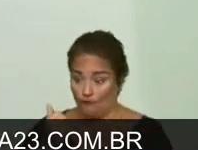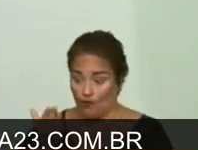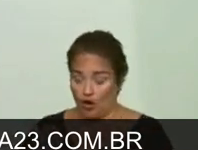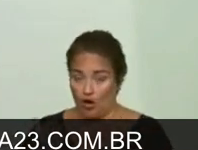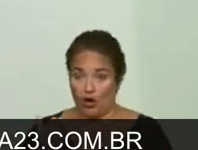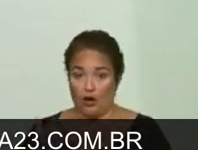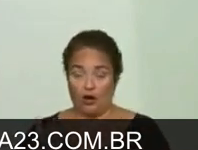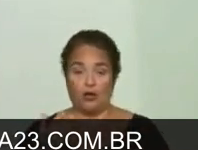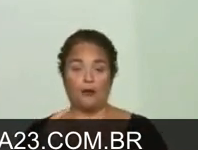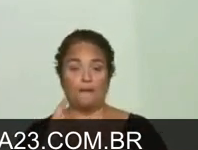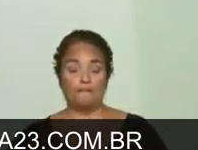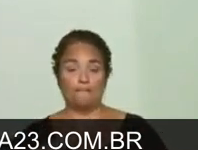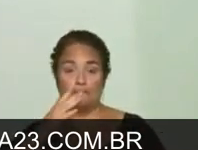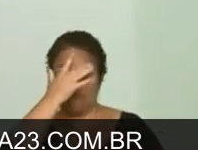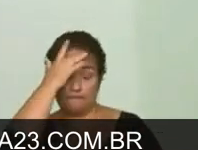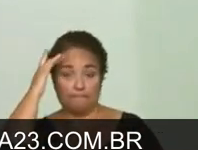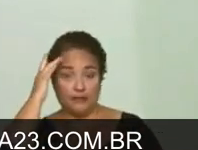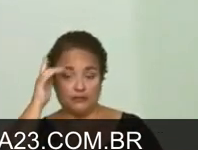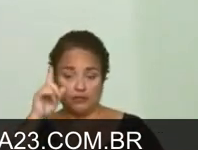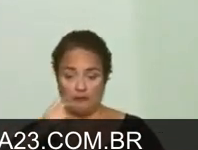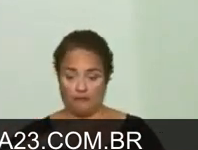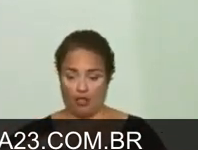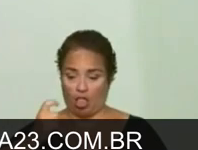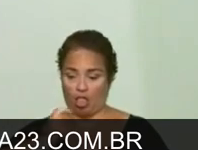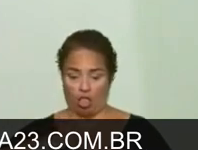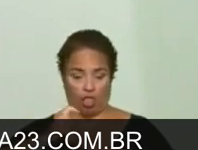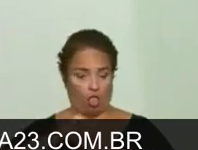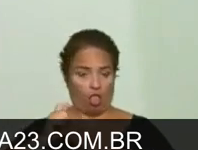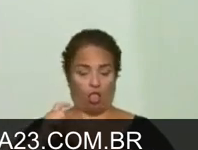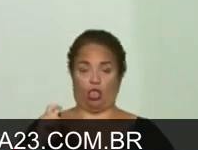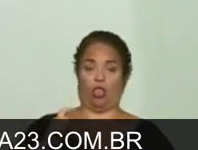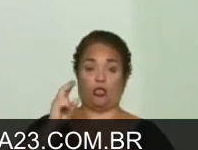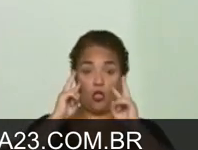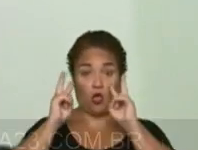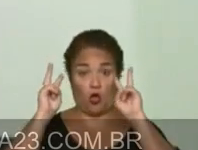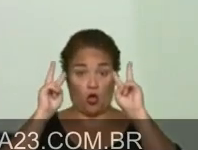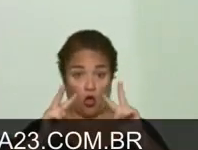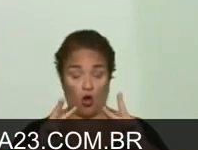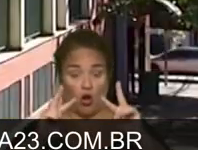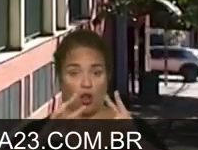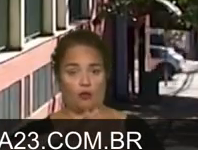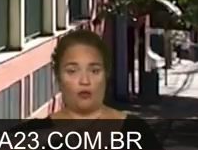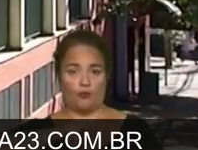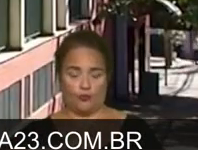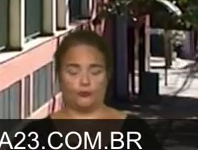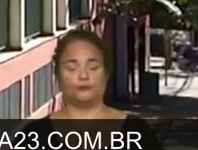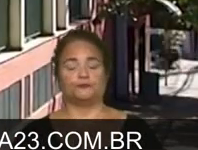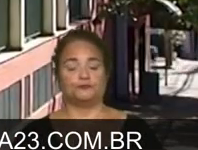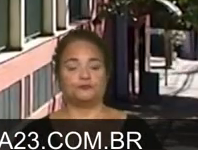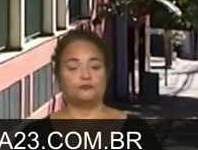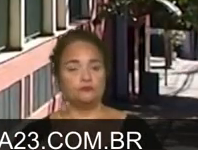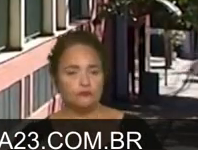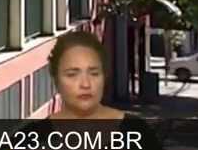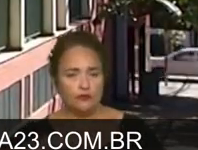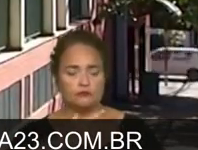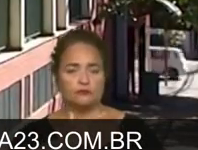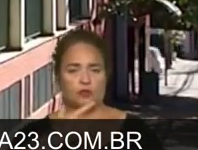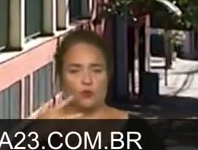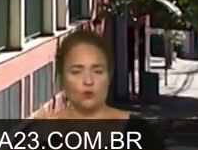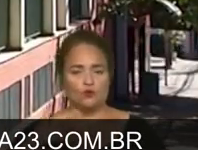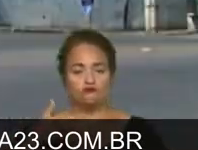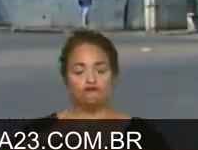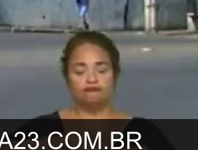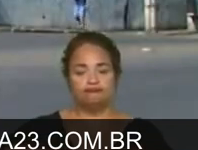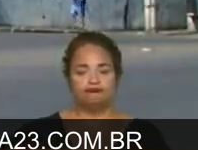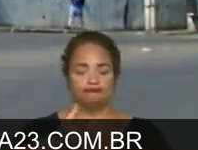Cada dia mais as pessoas estão se desconectando delas e estão olhando muito mais para o mundo. Os centros de saúde são a porta de entrada